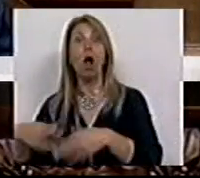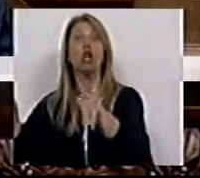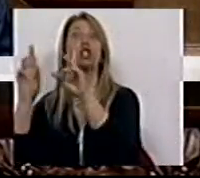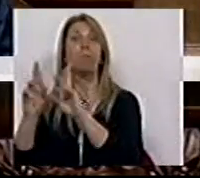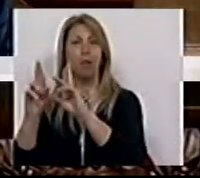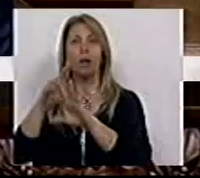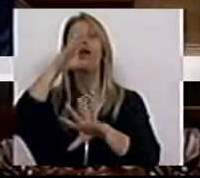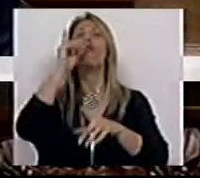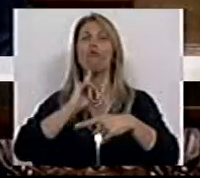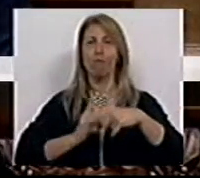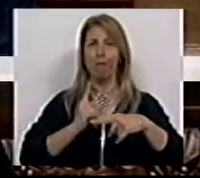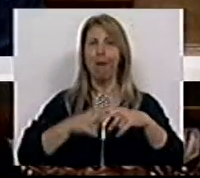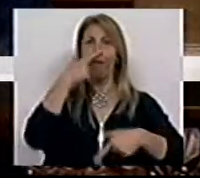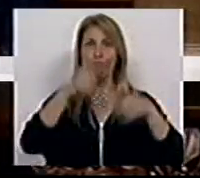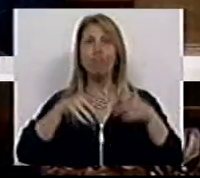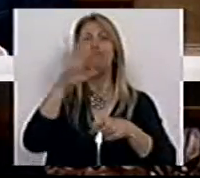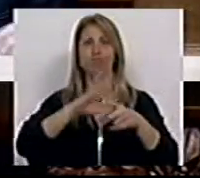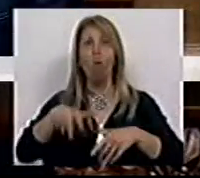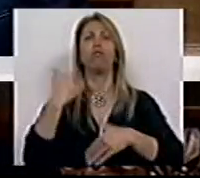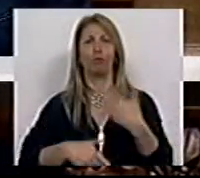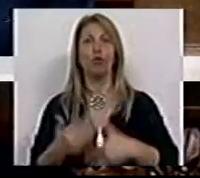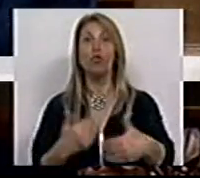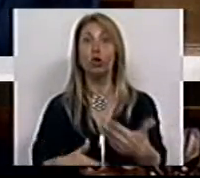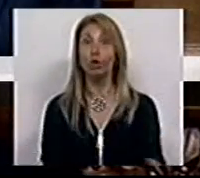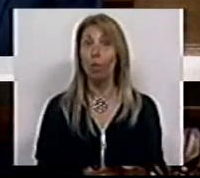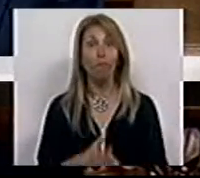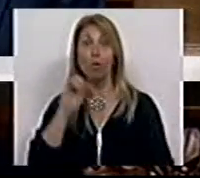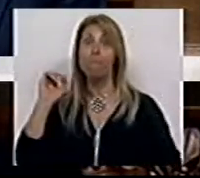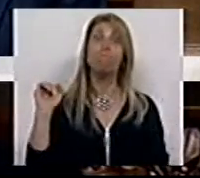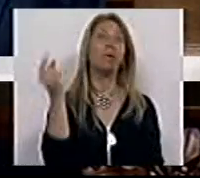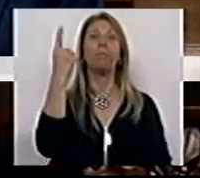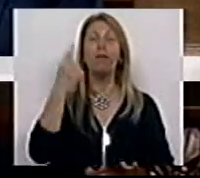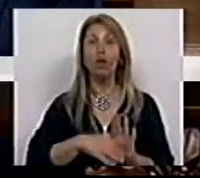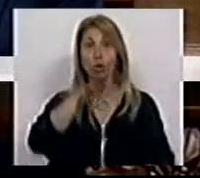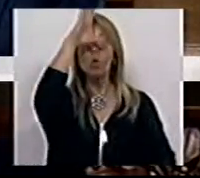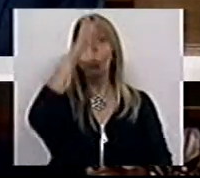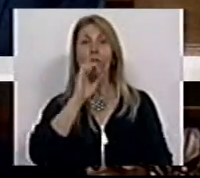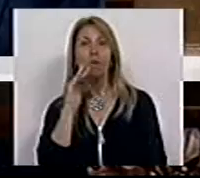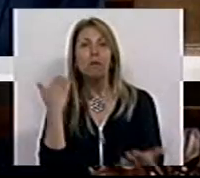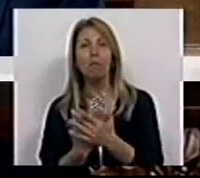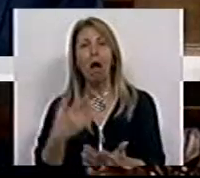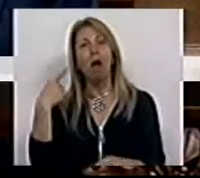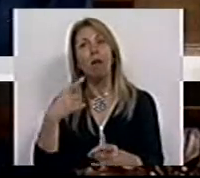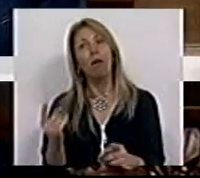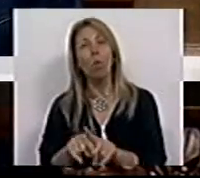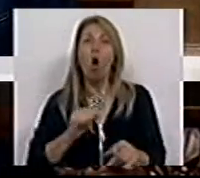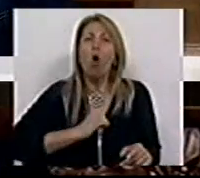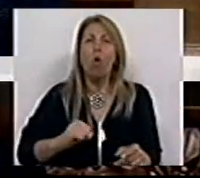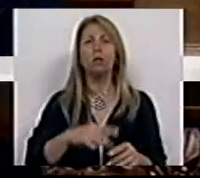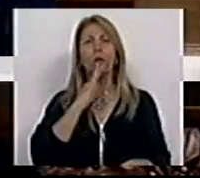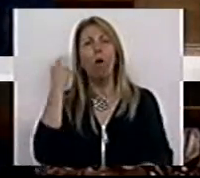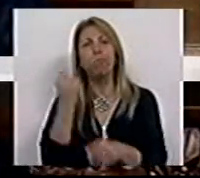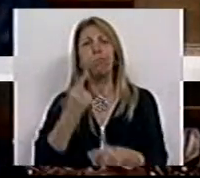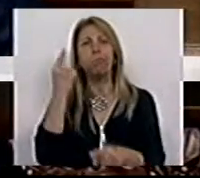Pela primeira vez, foi eleito um governo que, longe do rotativismo que condenou o país, fez campanha